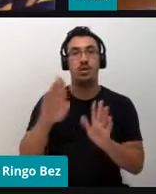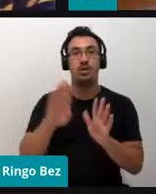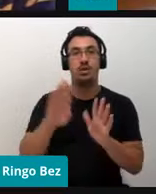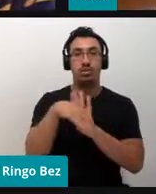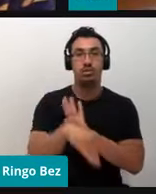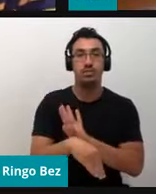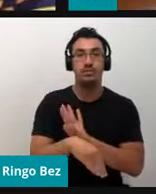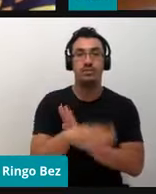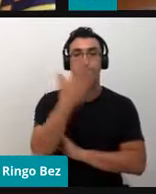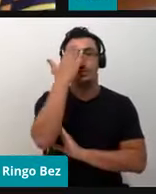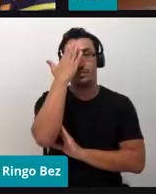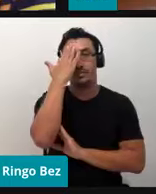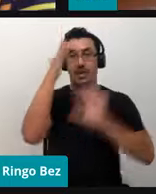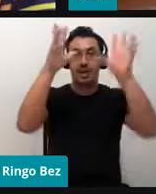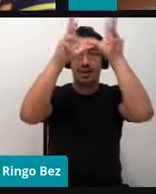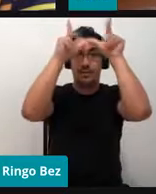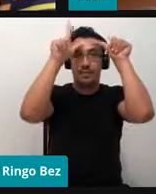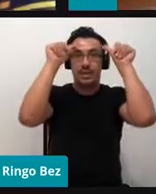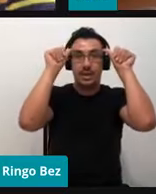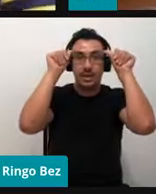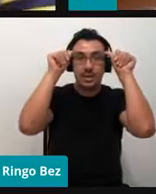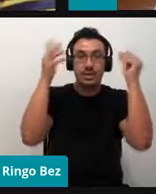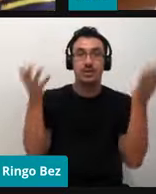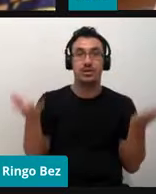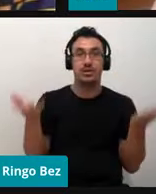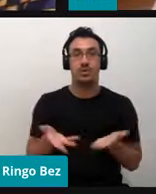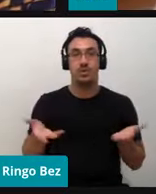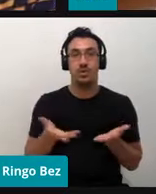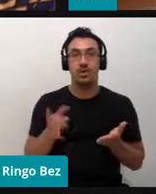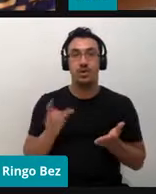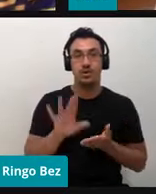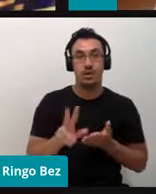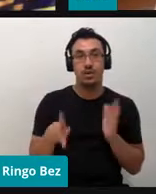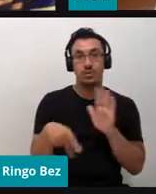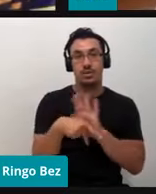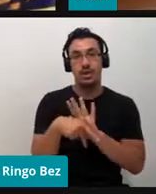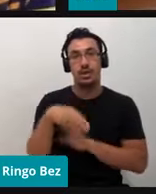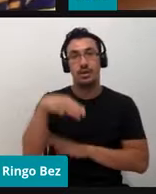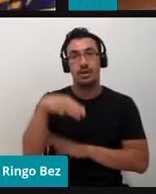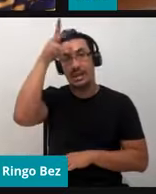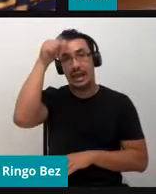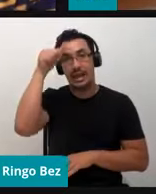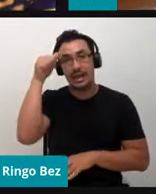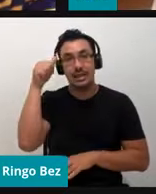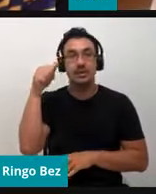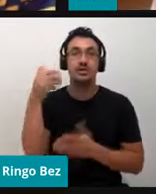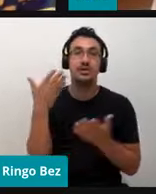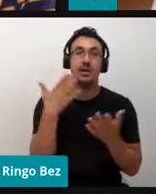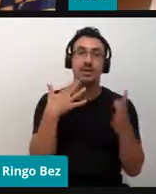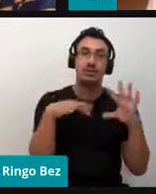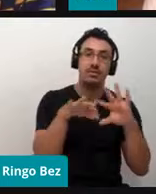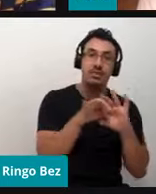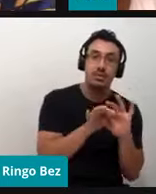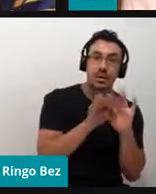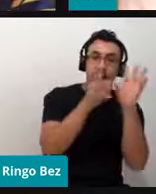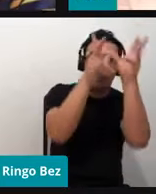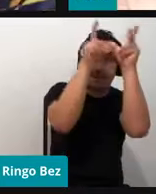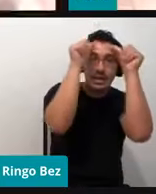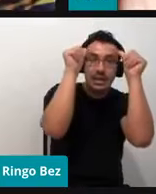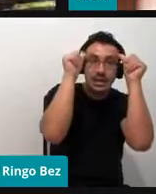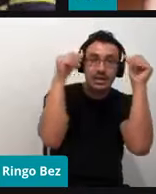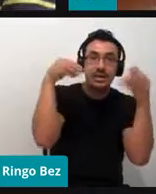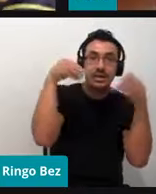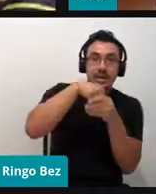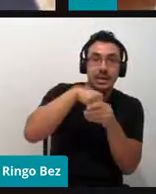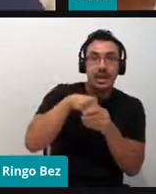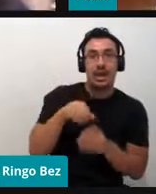pouco da Mata Atlântica, para a gente não ficar apenas na Amazônia, né? Apesar da Amazônia estar intimamente ligada com a Mata Atlântica, através das